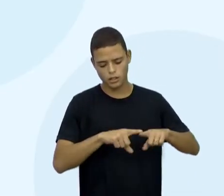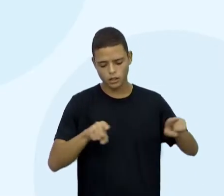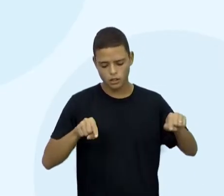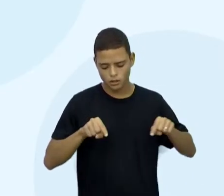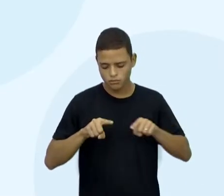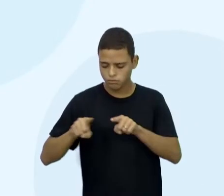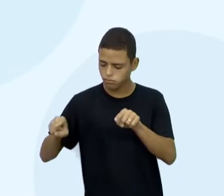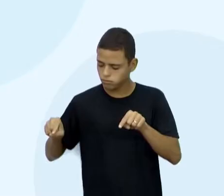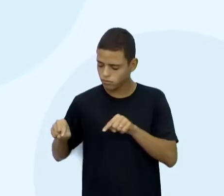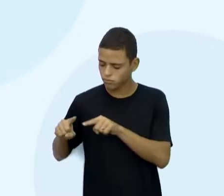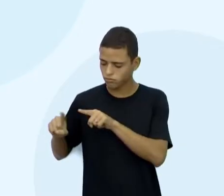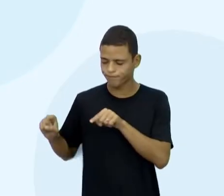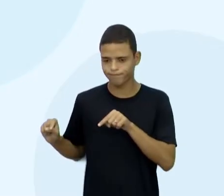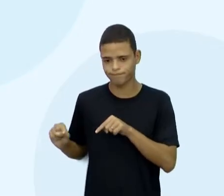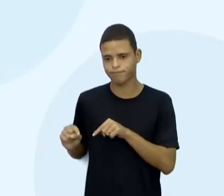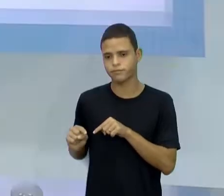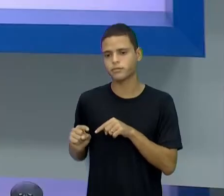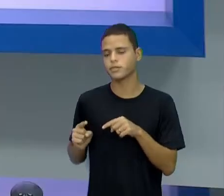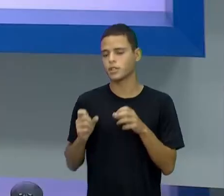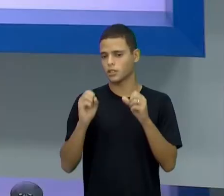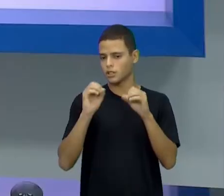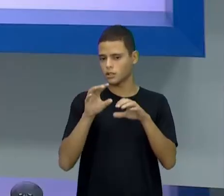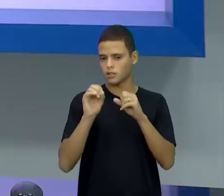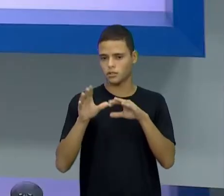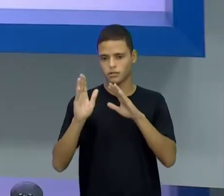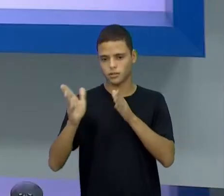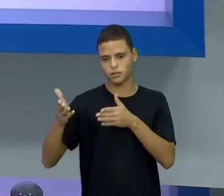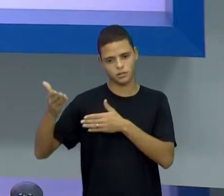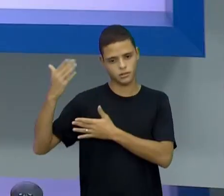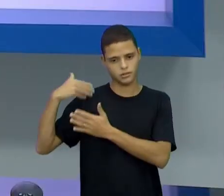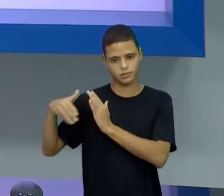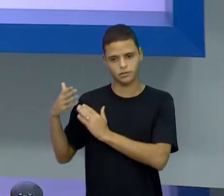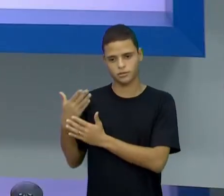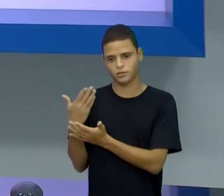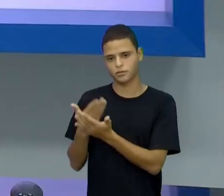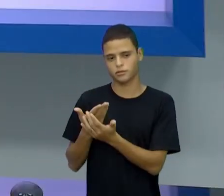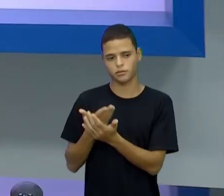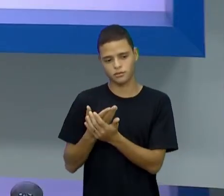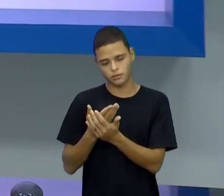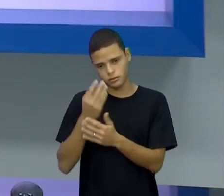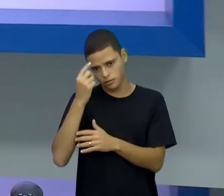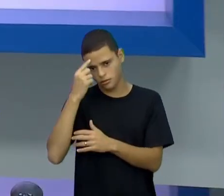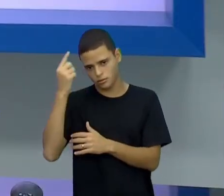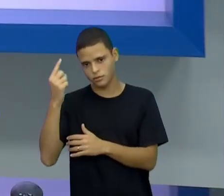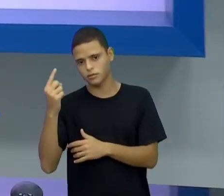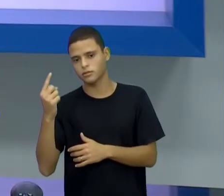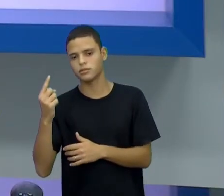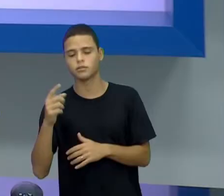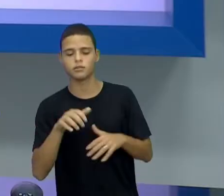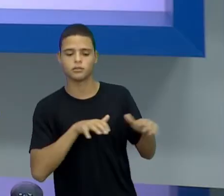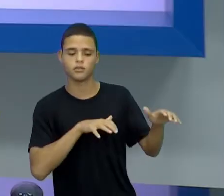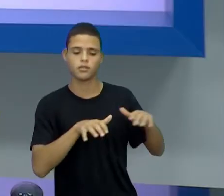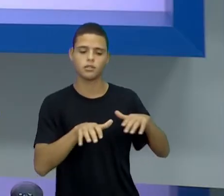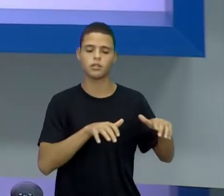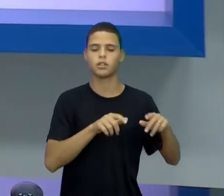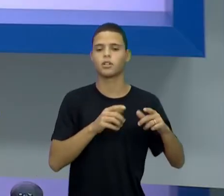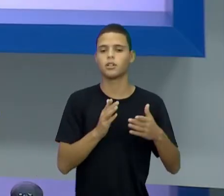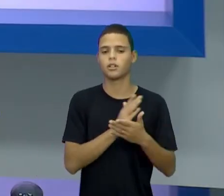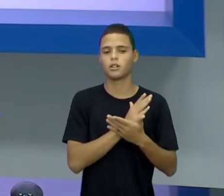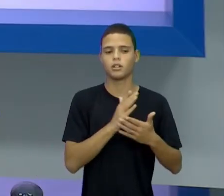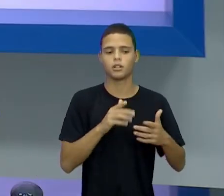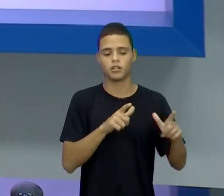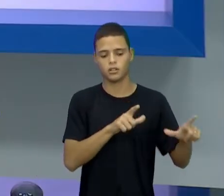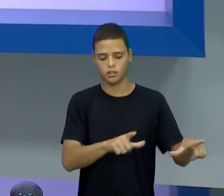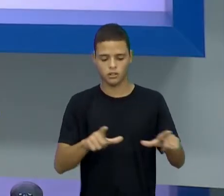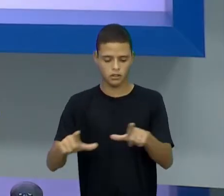para vocês aí em aulas anteriores, né, sobre o movimento das placas, né? Se